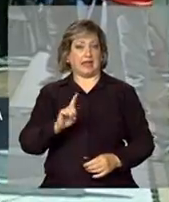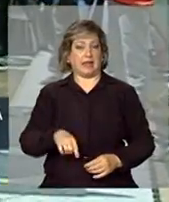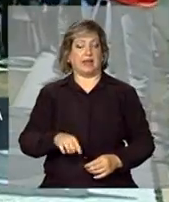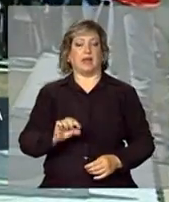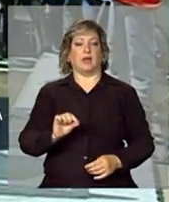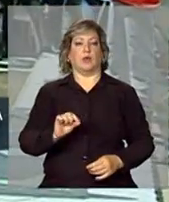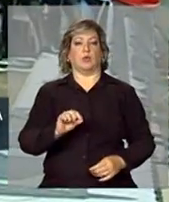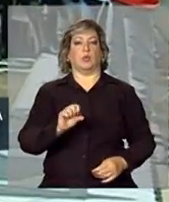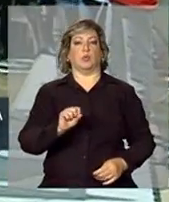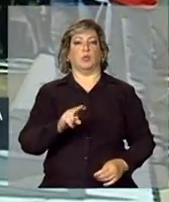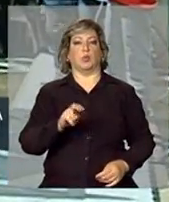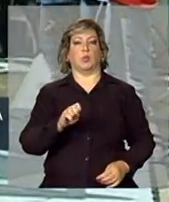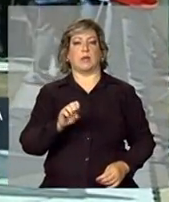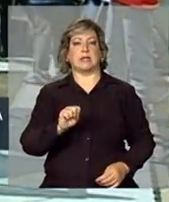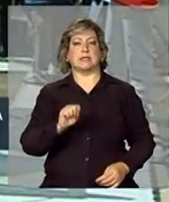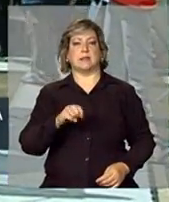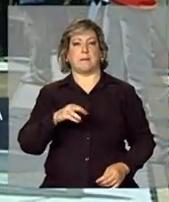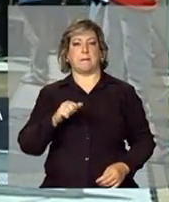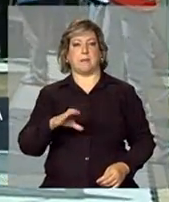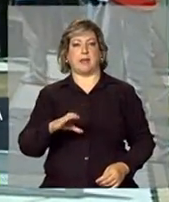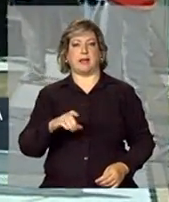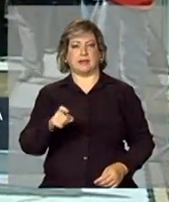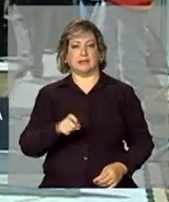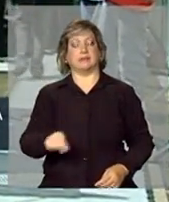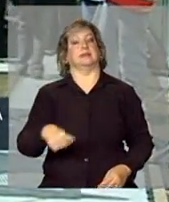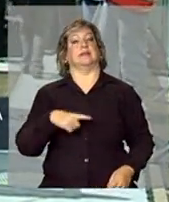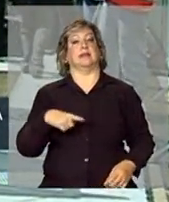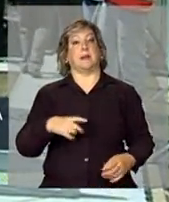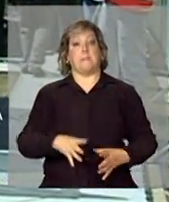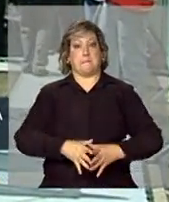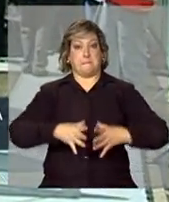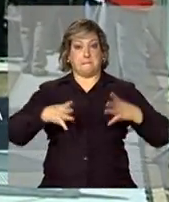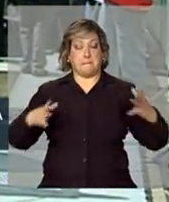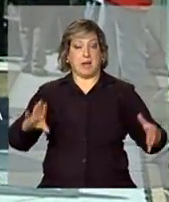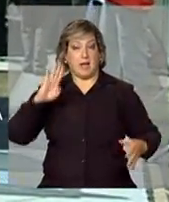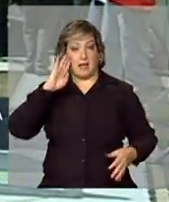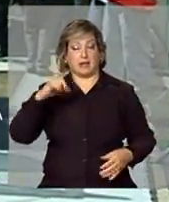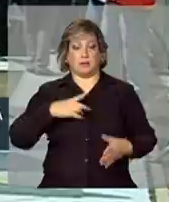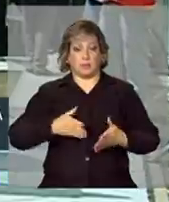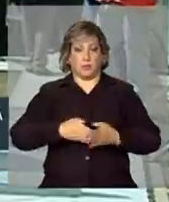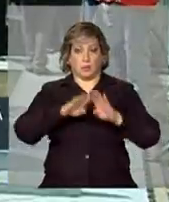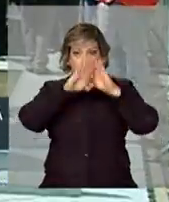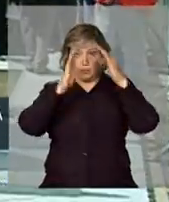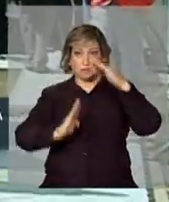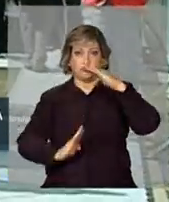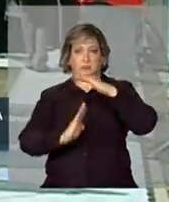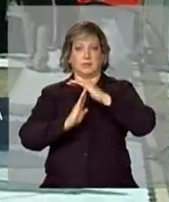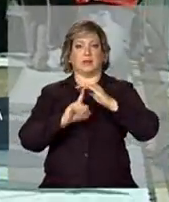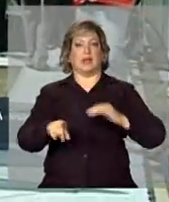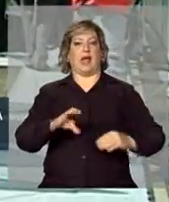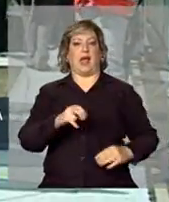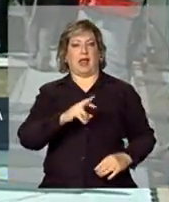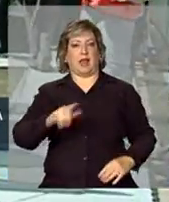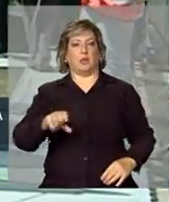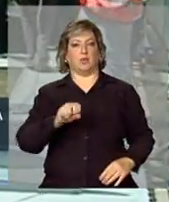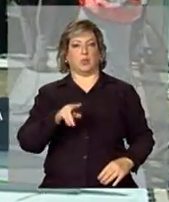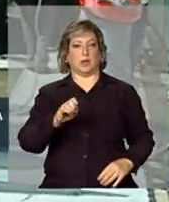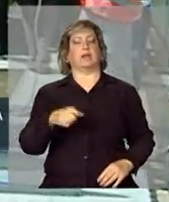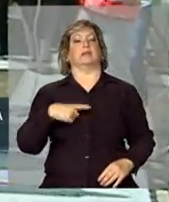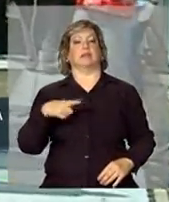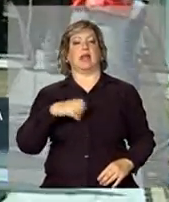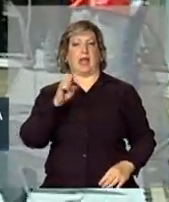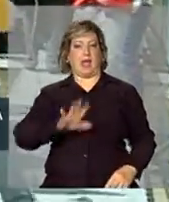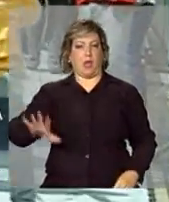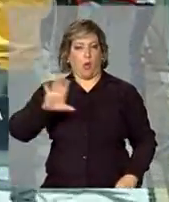sues Max ou seja ele tem um tamanho máximo para passar no canal de Sue que fica entre a Europa